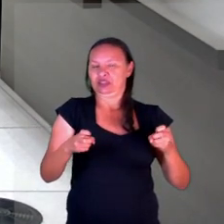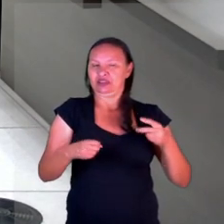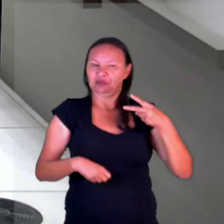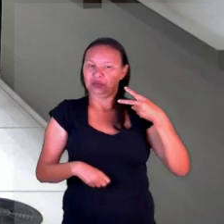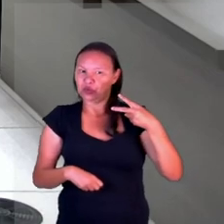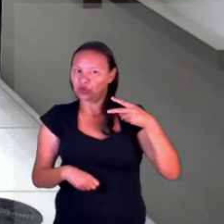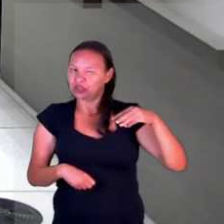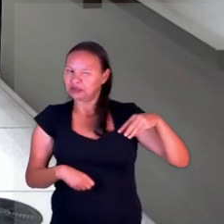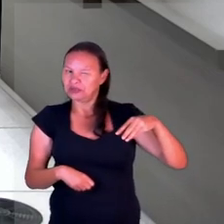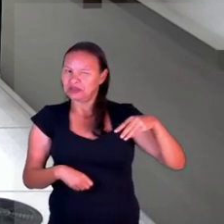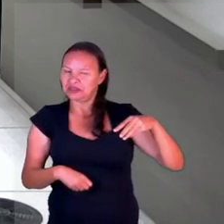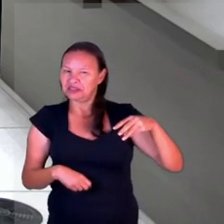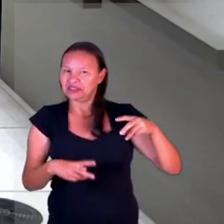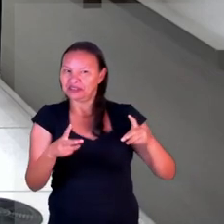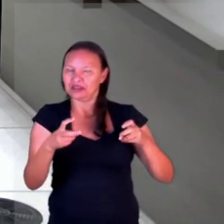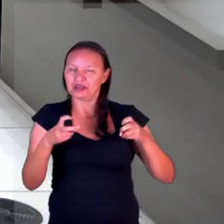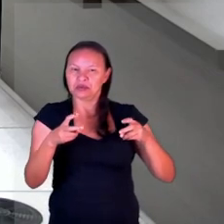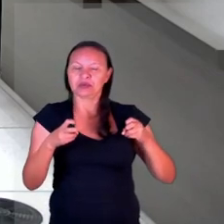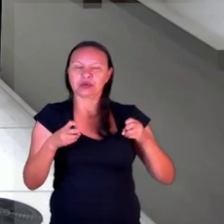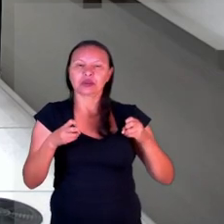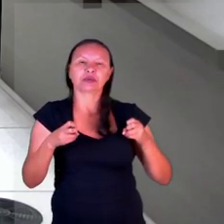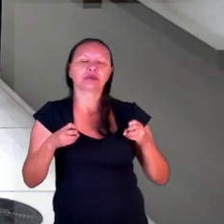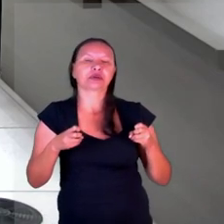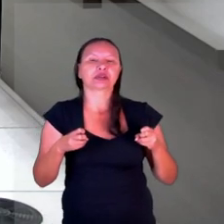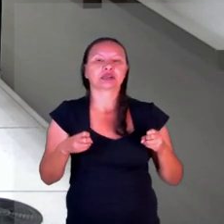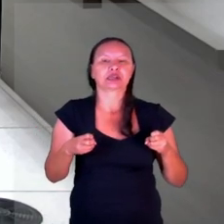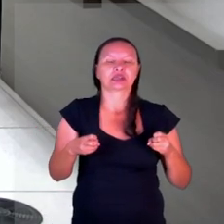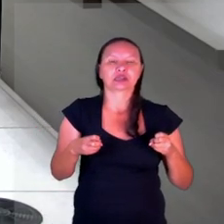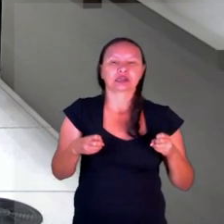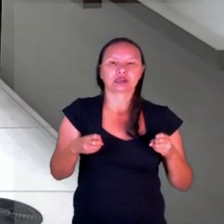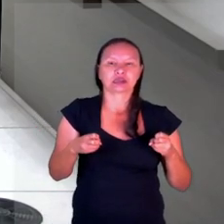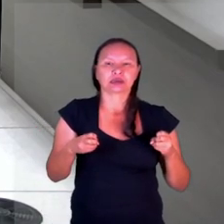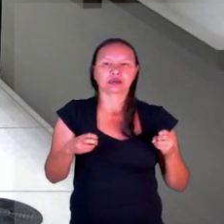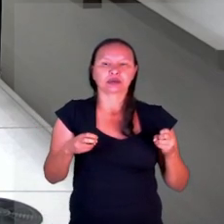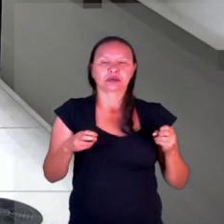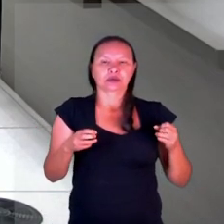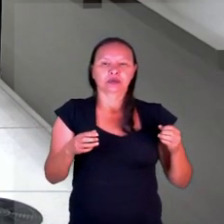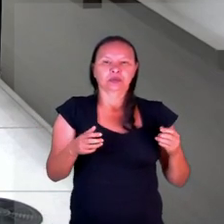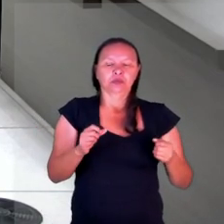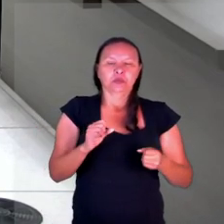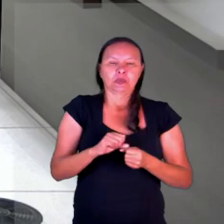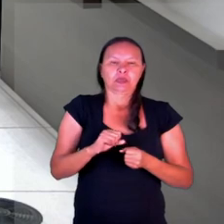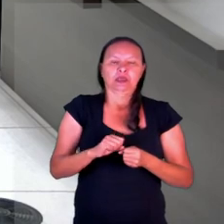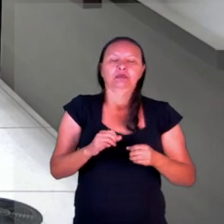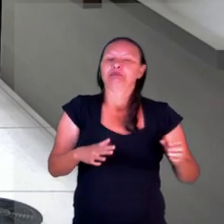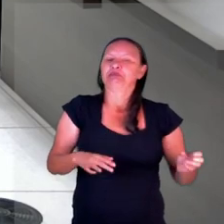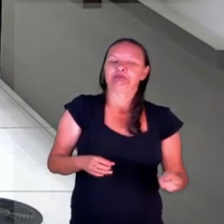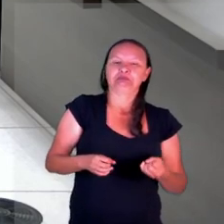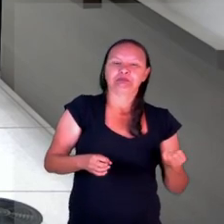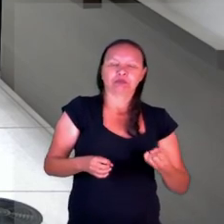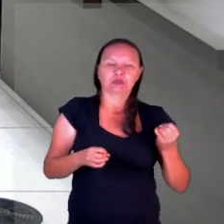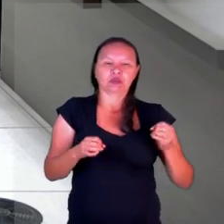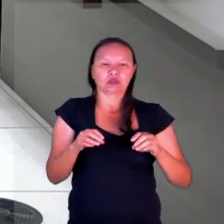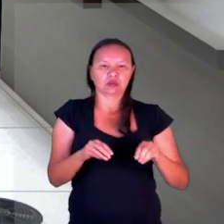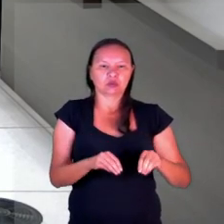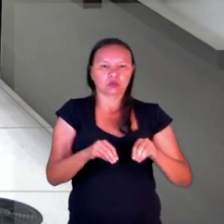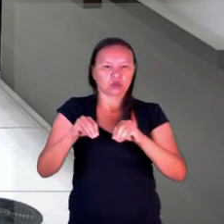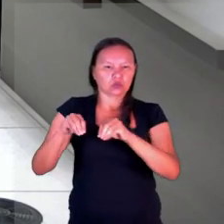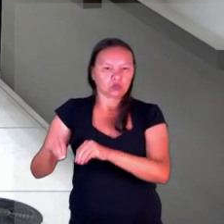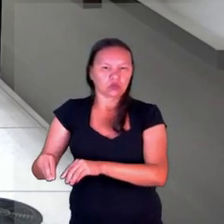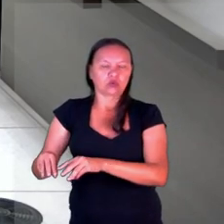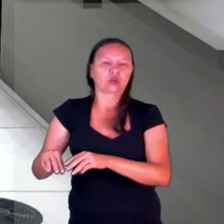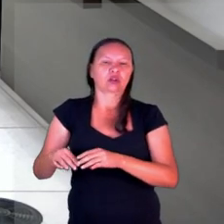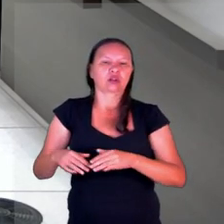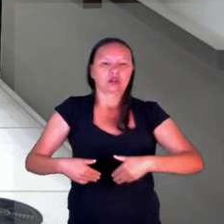observações uma sobre a questão eh ventilada aqui o debate da da adoção e da Fome estrutural